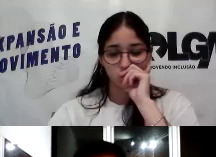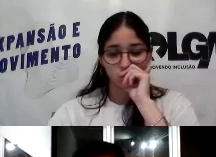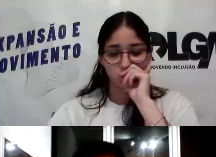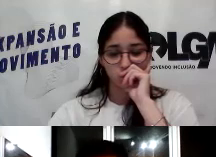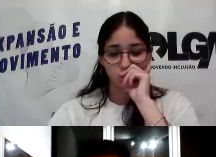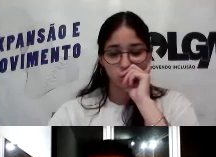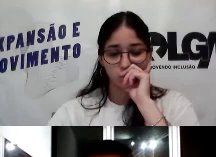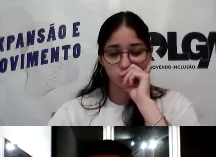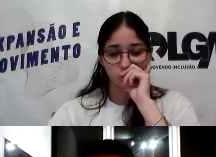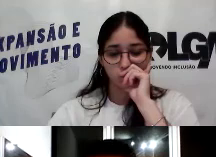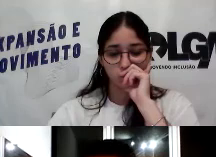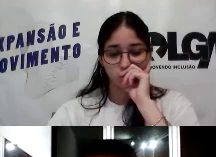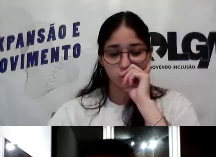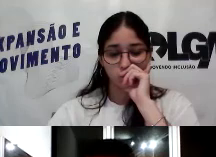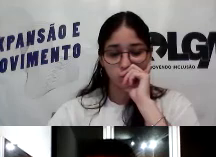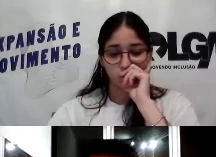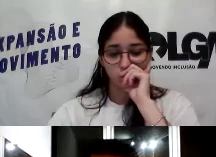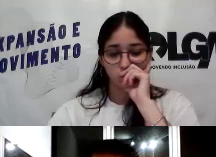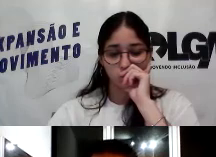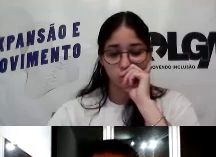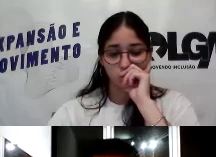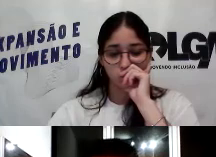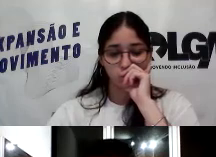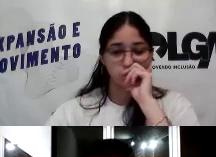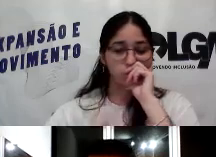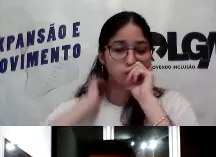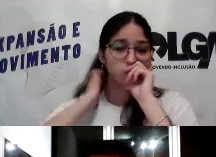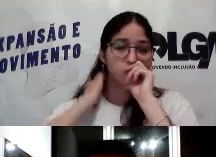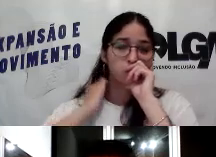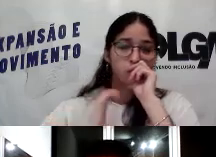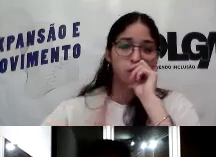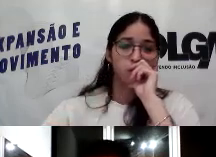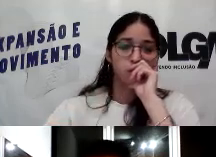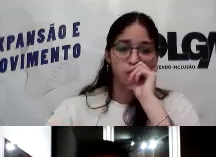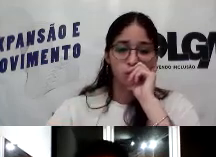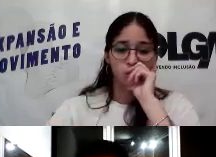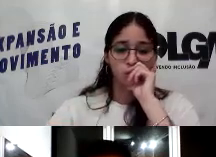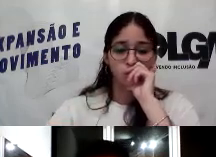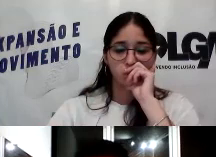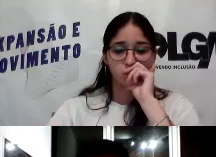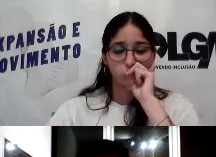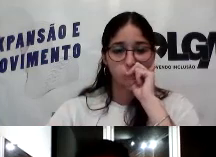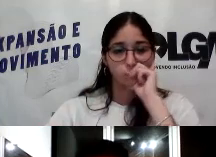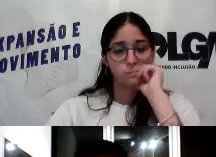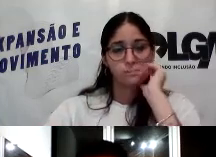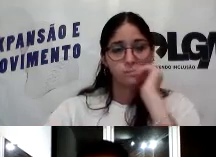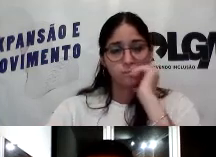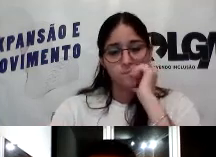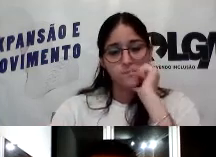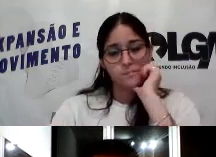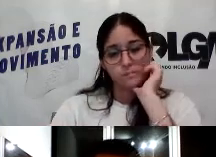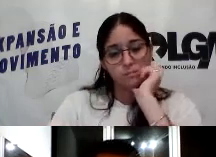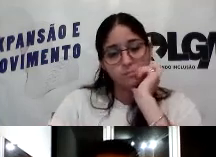acabou não vinculando, na verdade ele acabou não conseguindo amamentar. A Flávia percebeu lá no 10º dia, quando ela foi